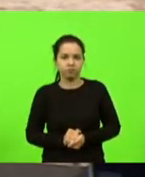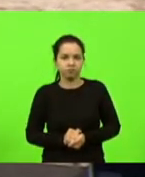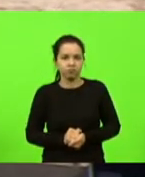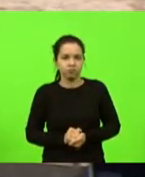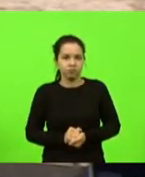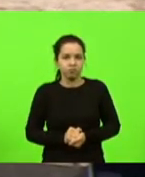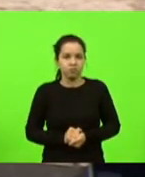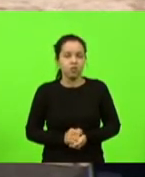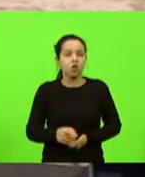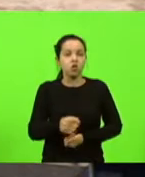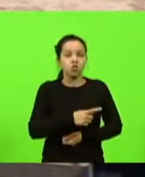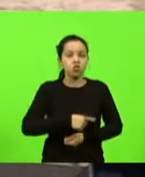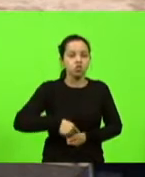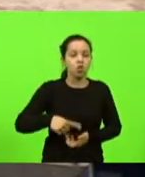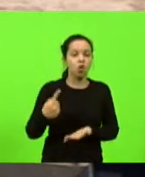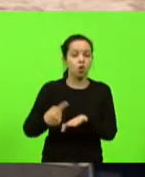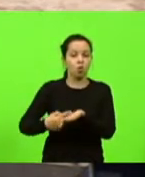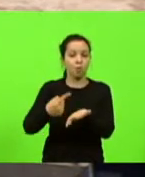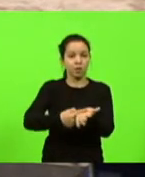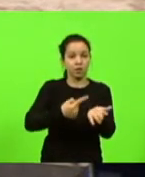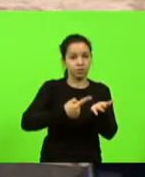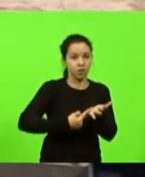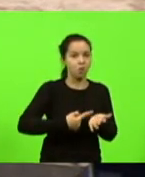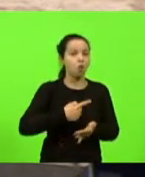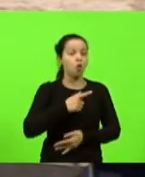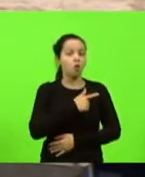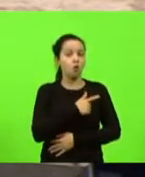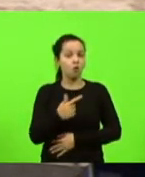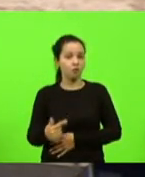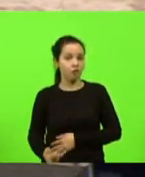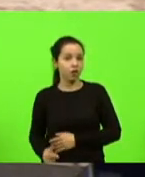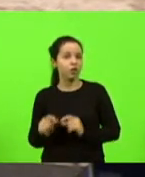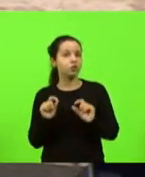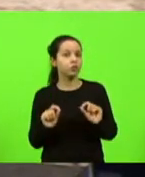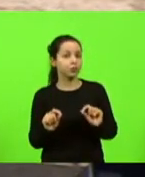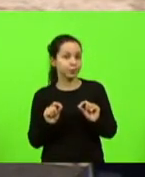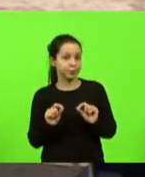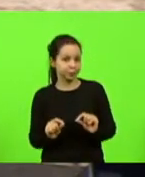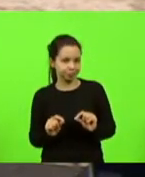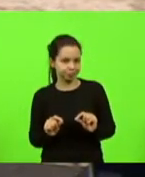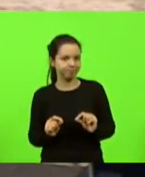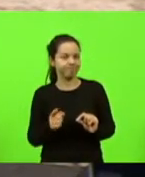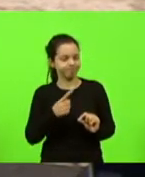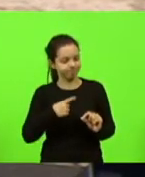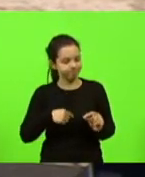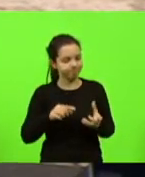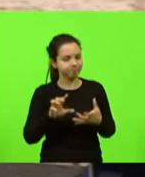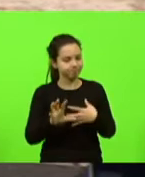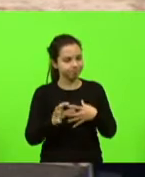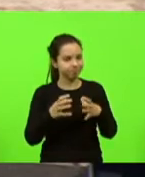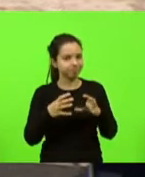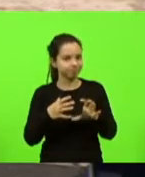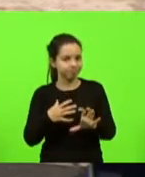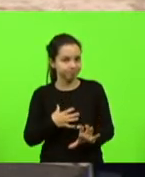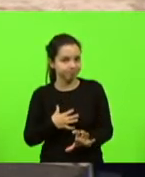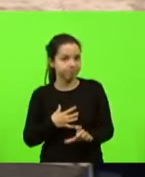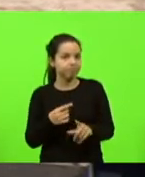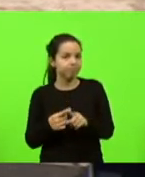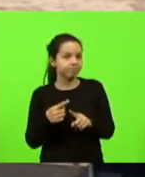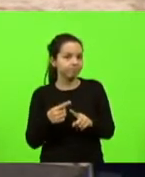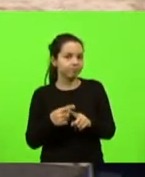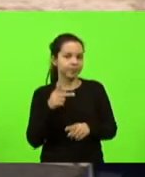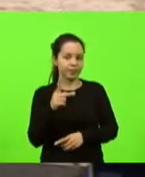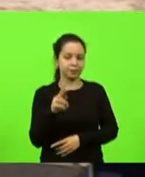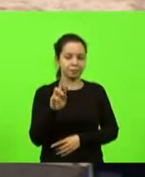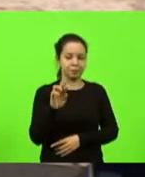O que, que nós acertamos com o governo? Aí a nossa sensibilidade, porque um prefis ele tem